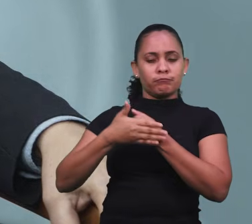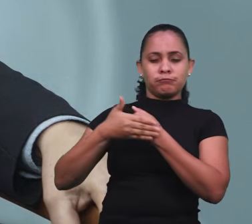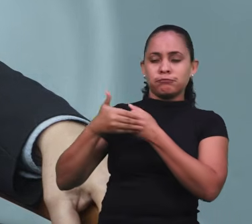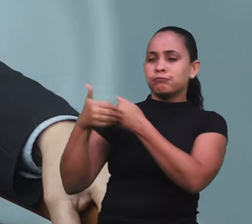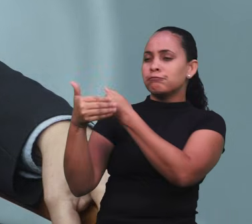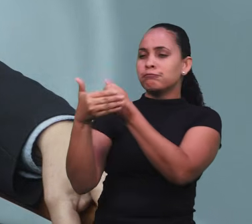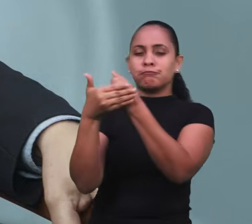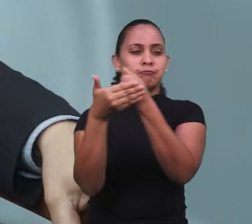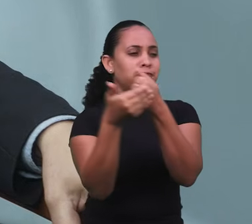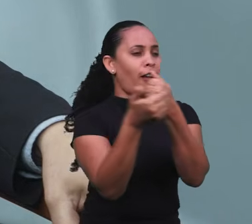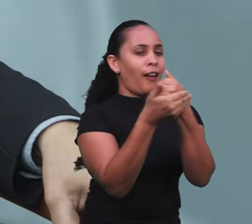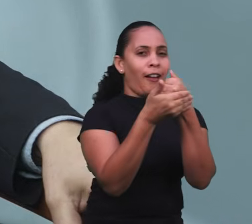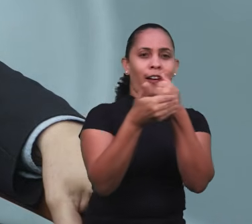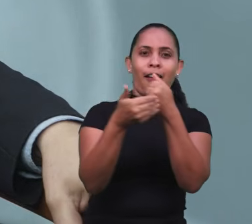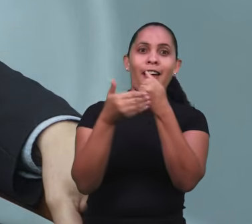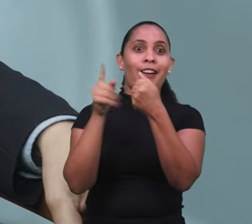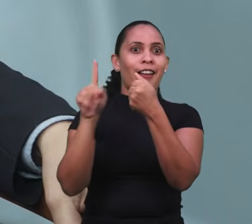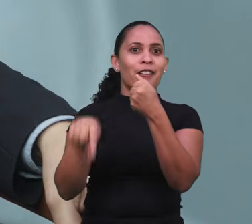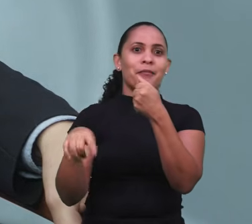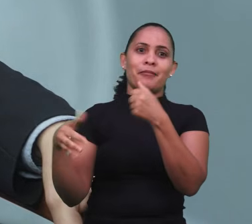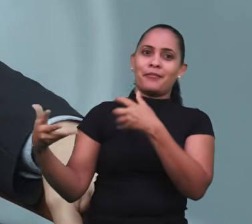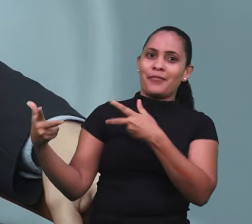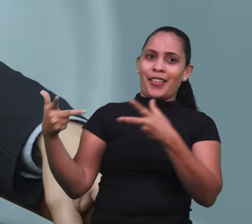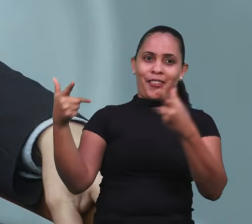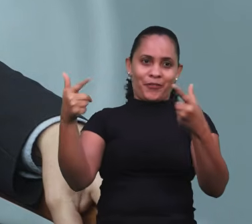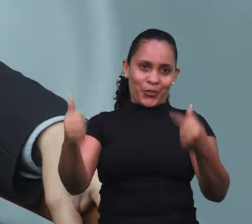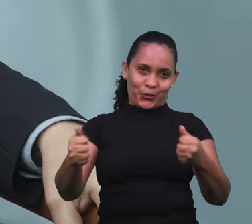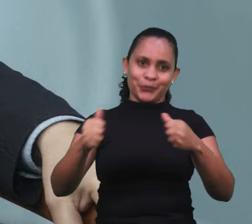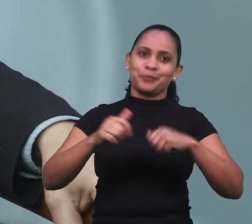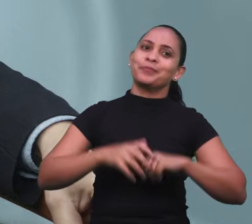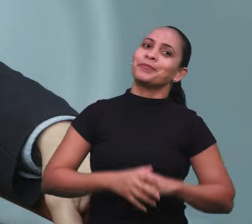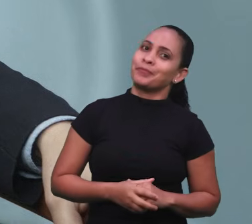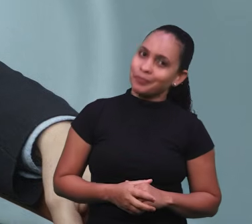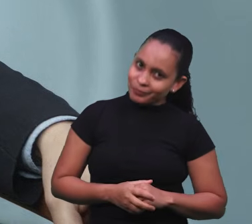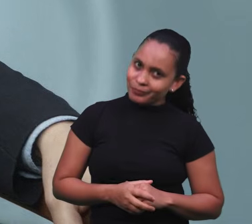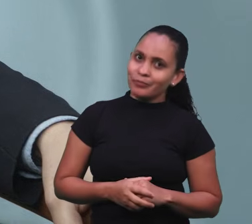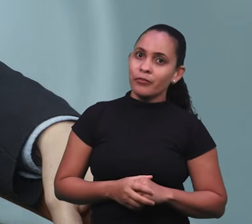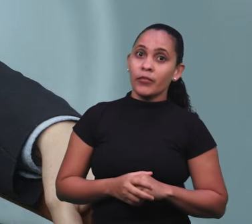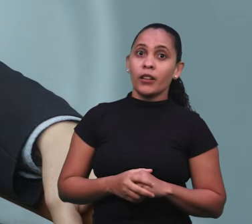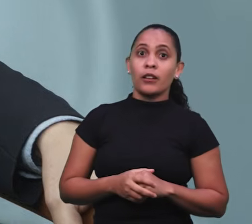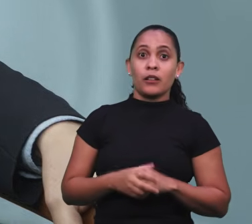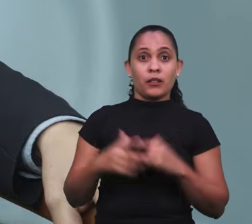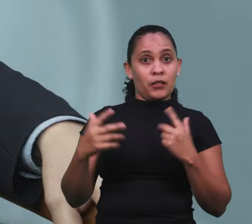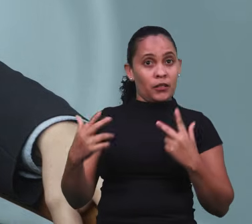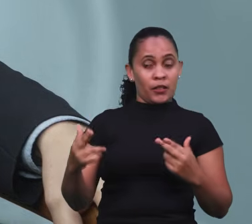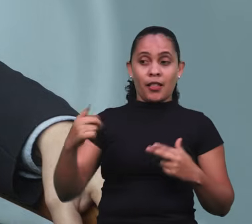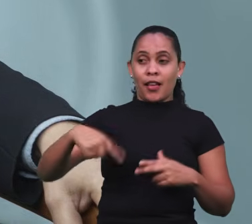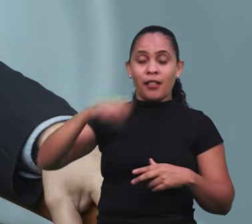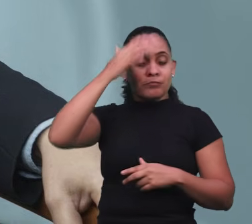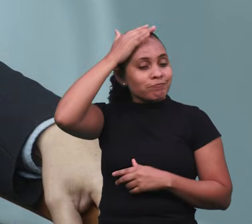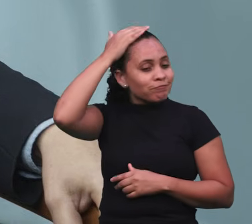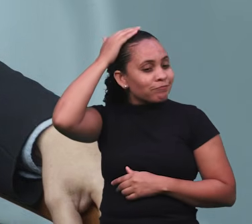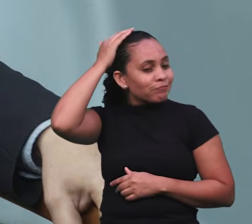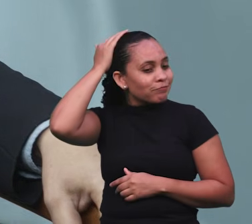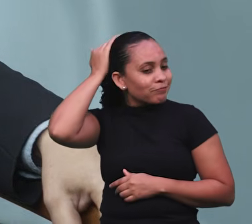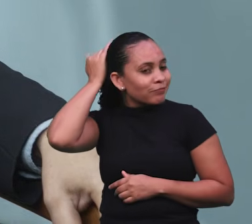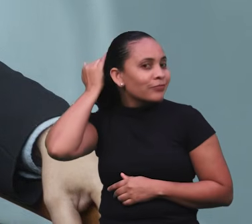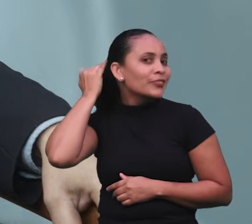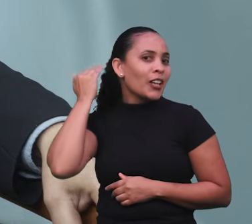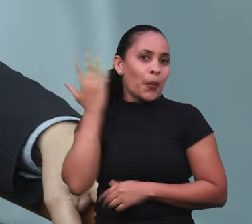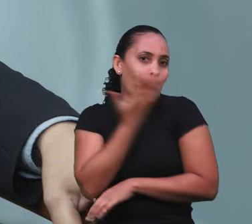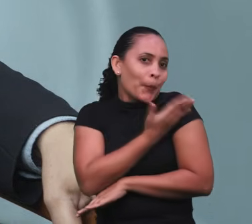o carinho com um, carinho com outro irmão. É maravilhoso, né? As irmãs, como o vídeo mostrou, né? Cabelo